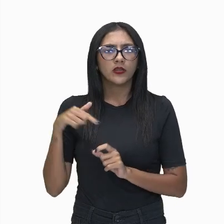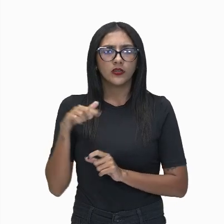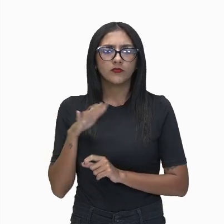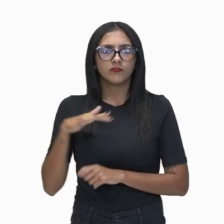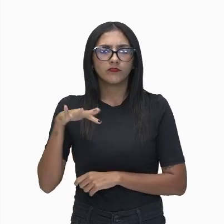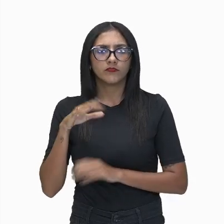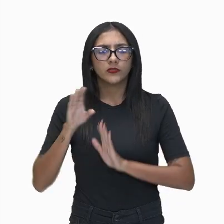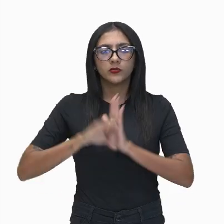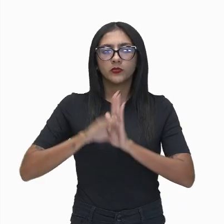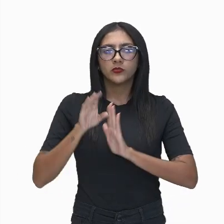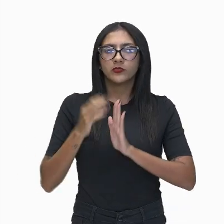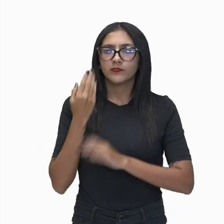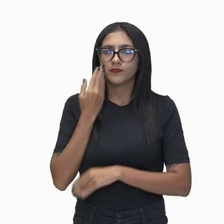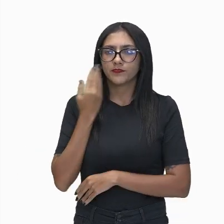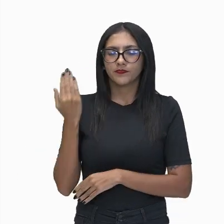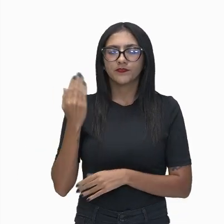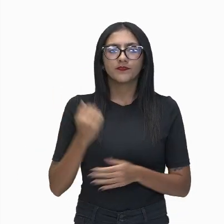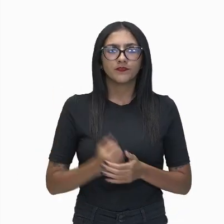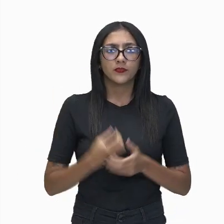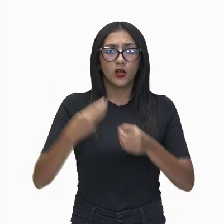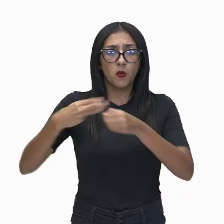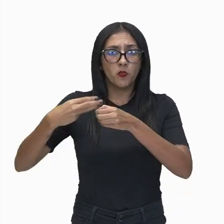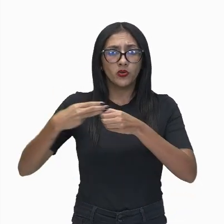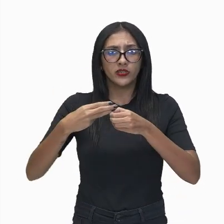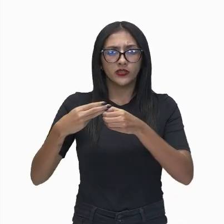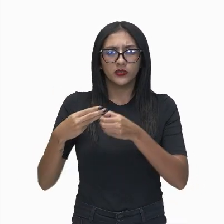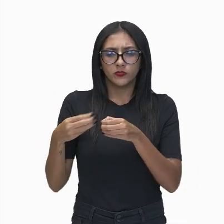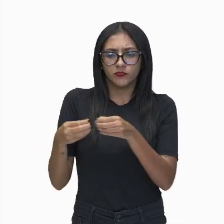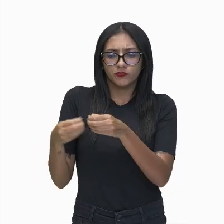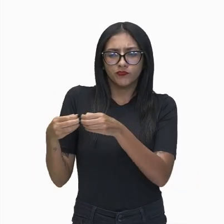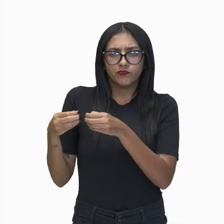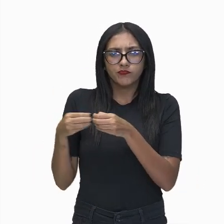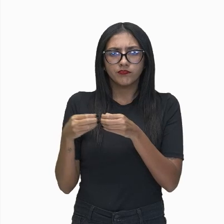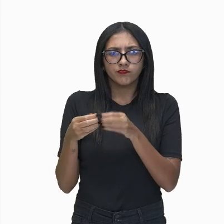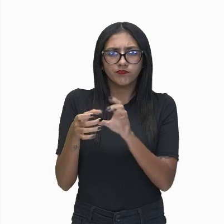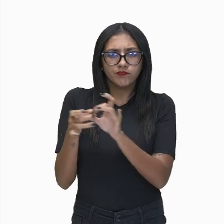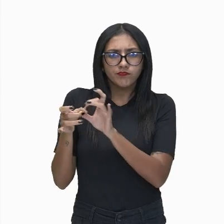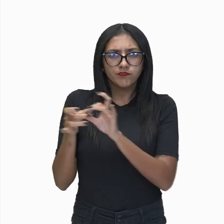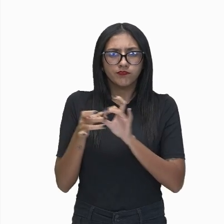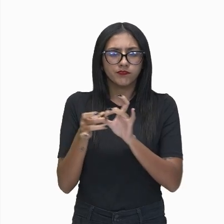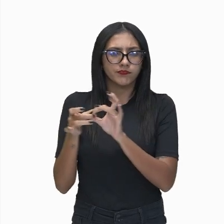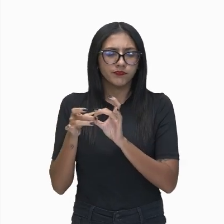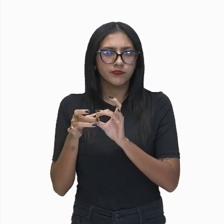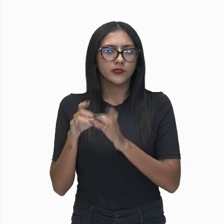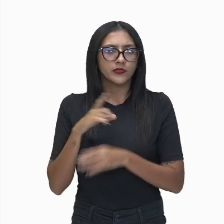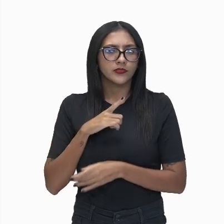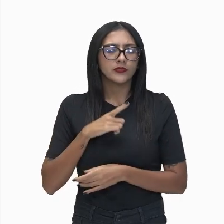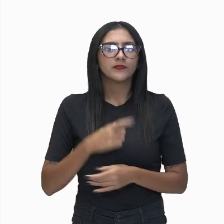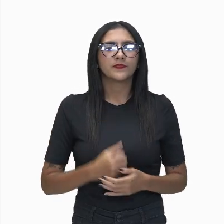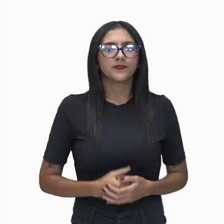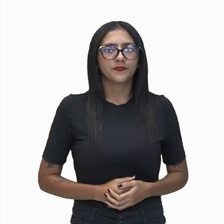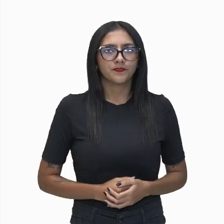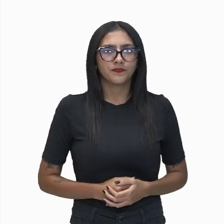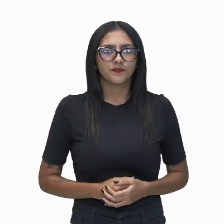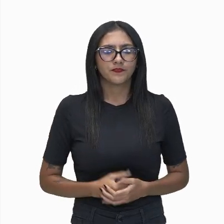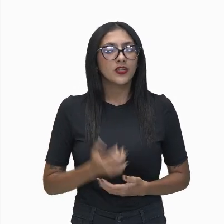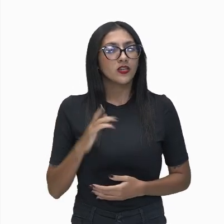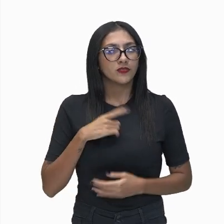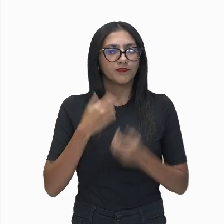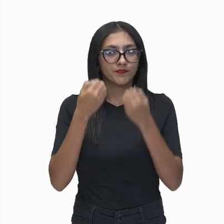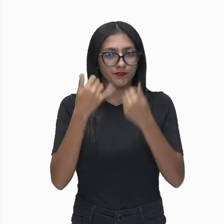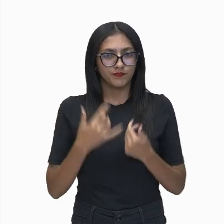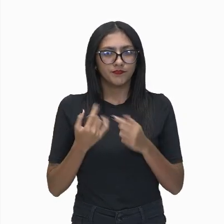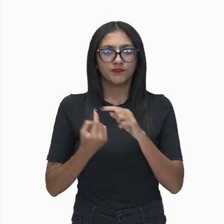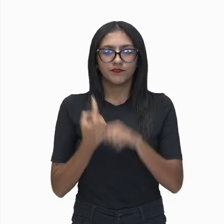municípios vizinhos que nós temos, que estão espacialmente interligados. como eu já mencionei, né, nós temos,